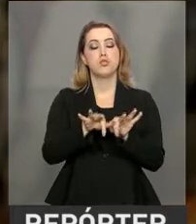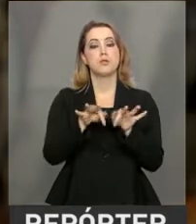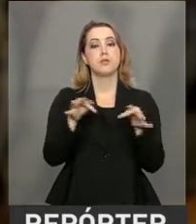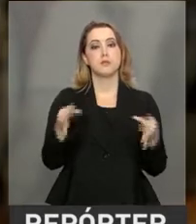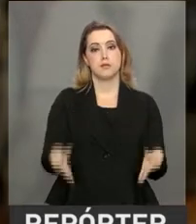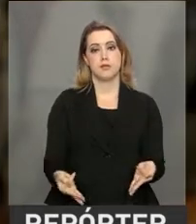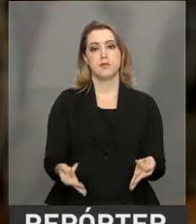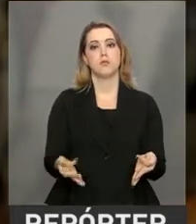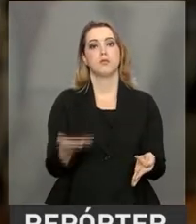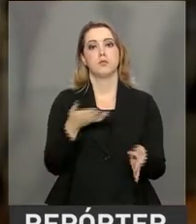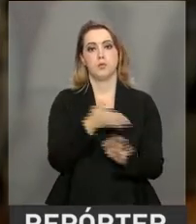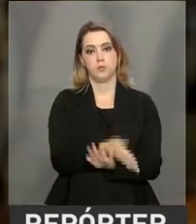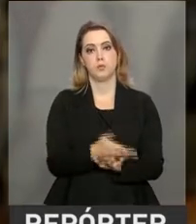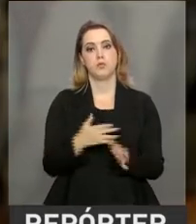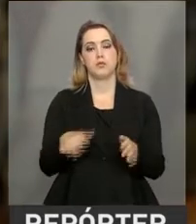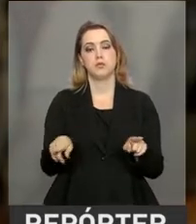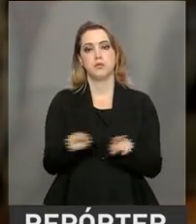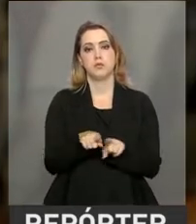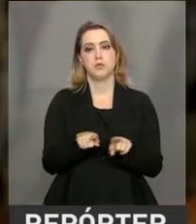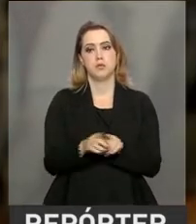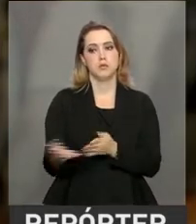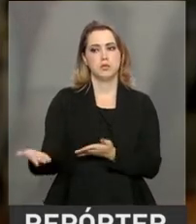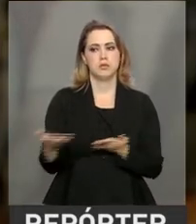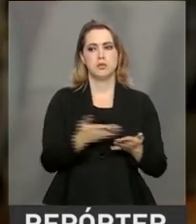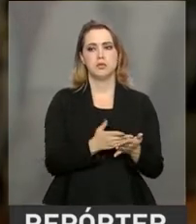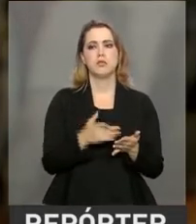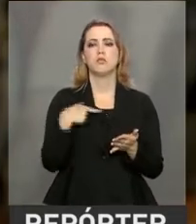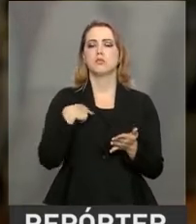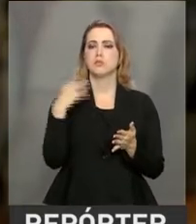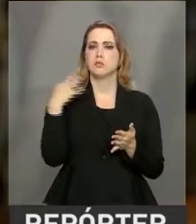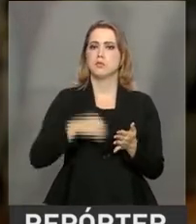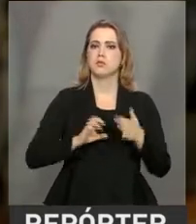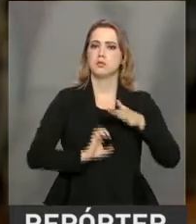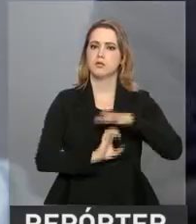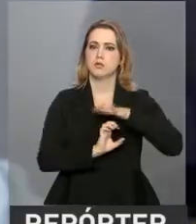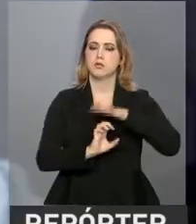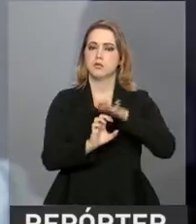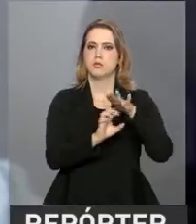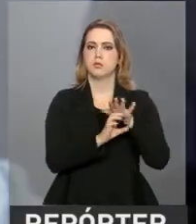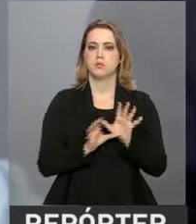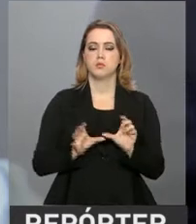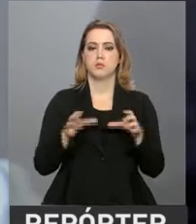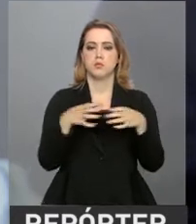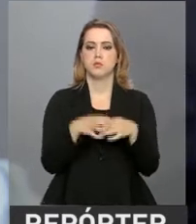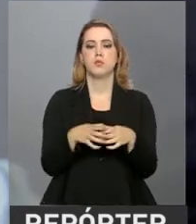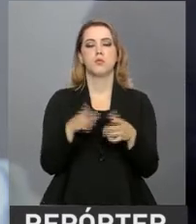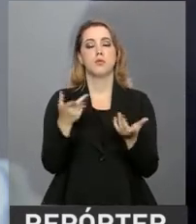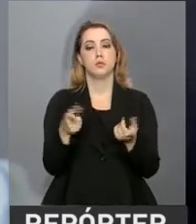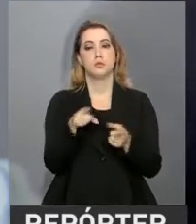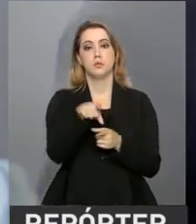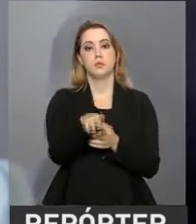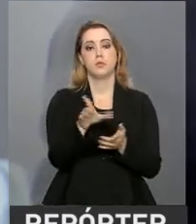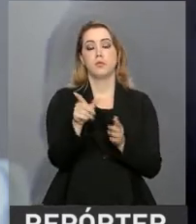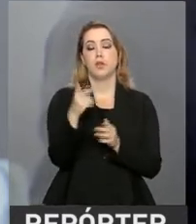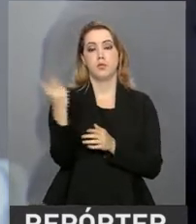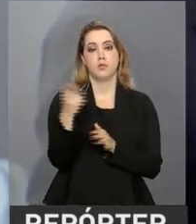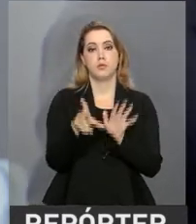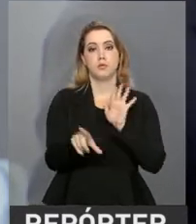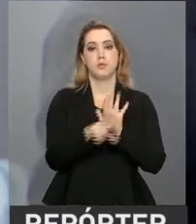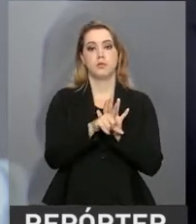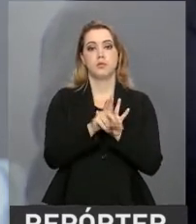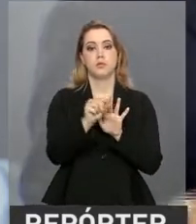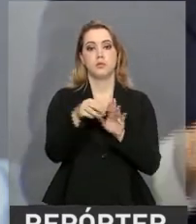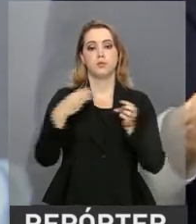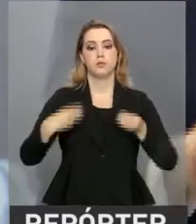tributação a idéia é trazer para o mercado formal os trabalhadores do setor durante a cerimônia de sanção leis o ministro da